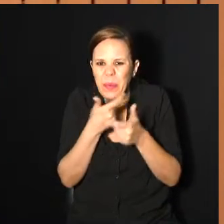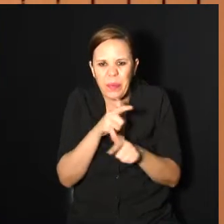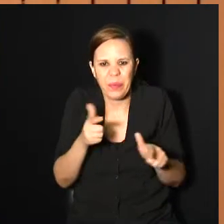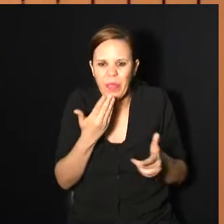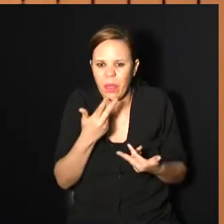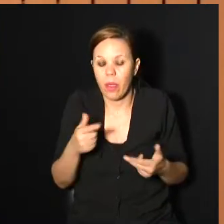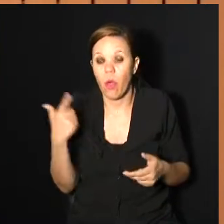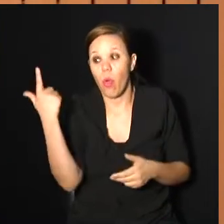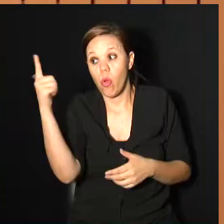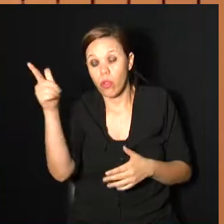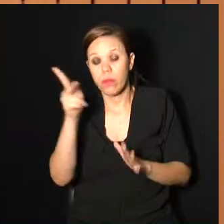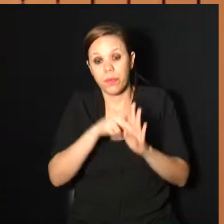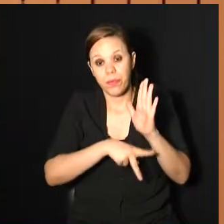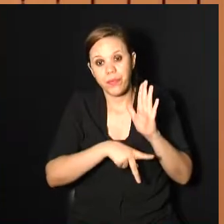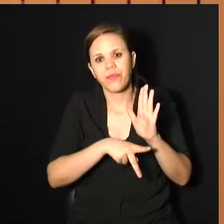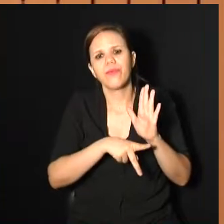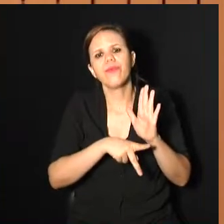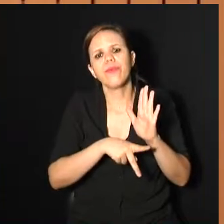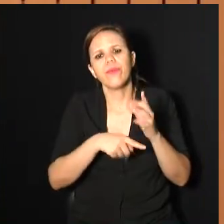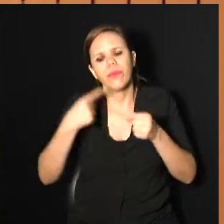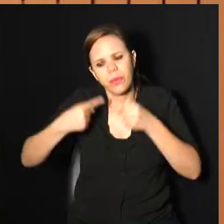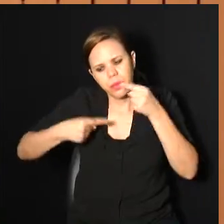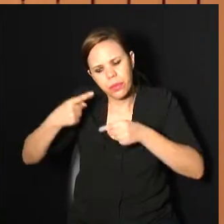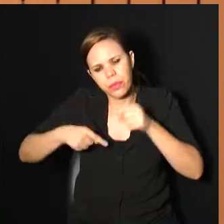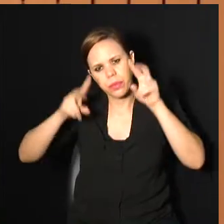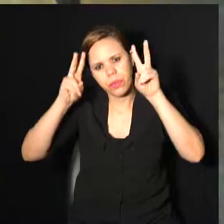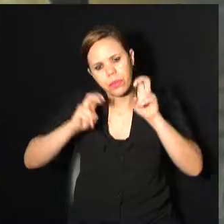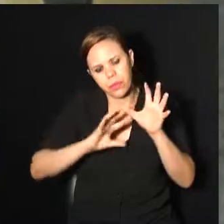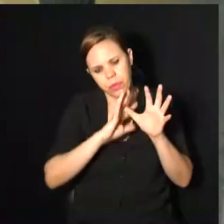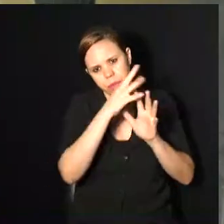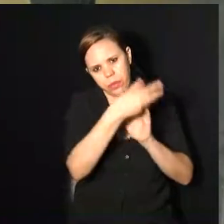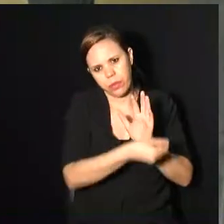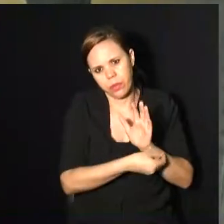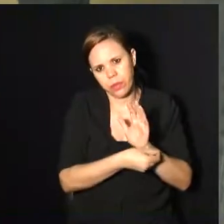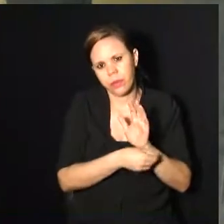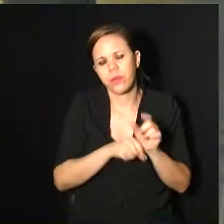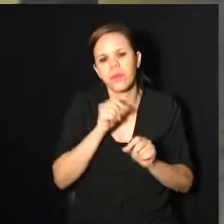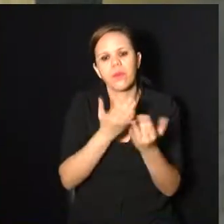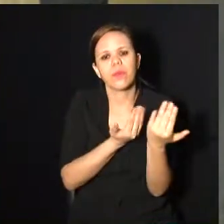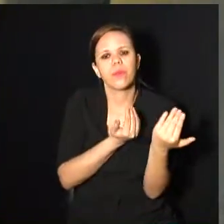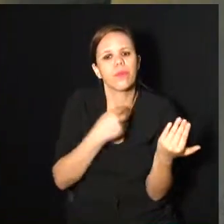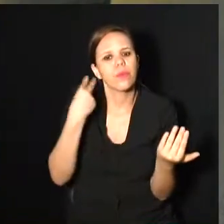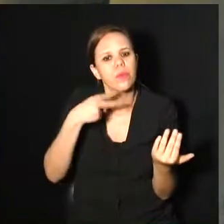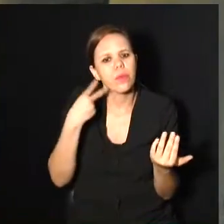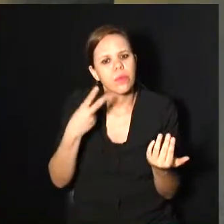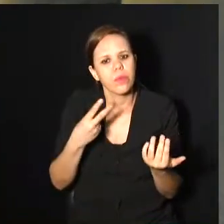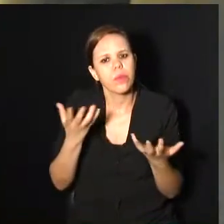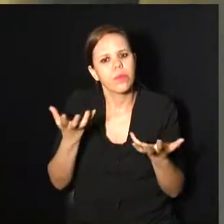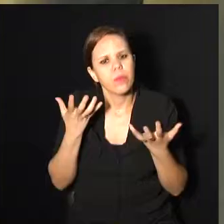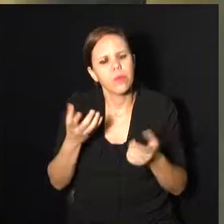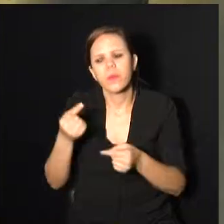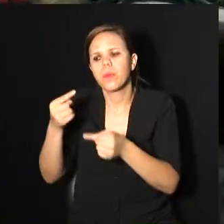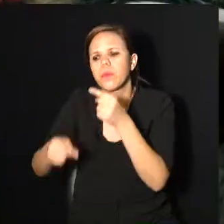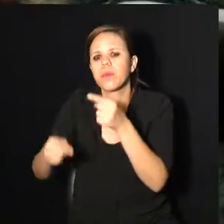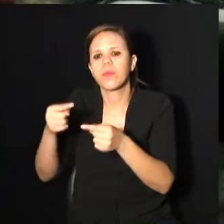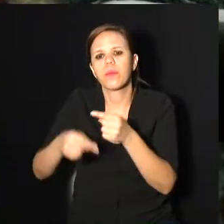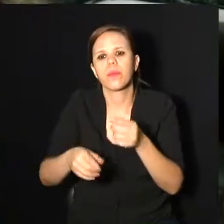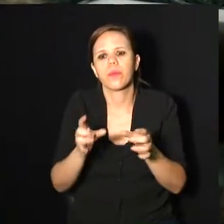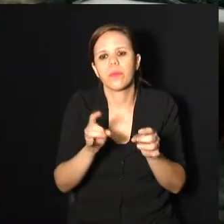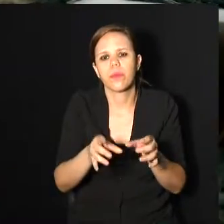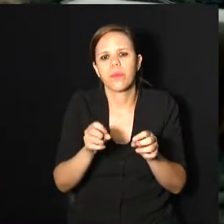outro projeto discutido está relacionado com o meio ambiente. É que o jovem vereador quis proibir a venda